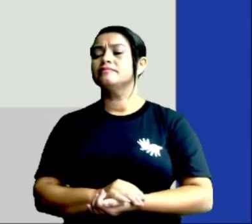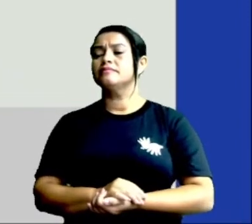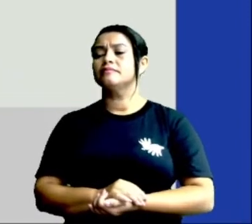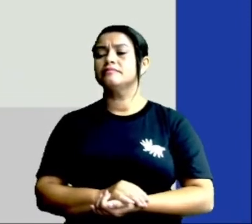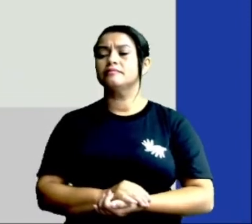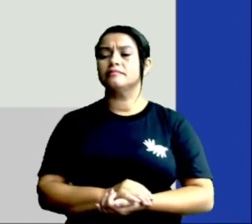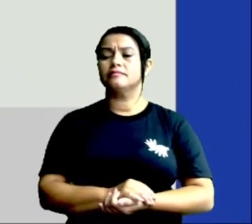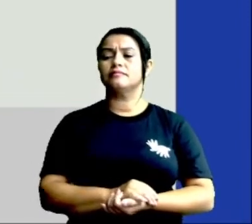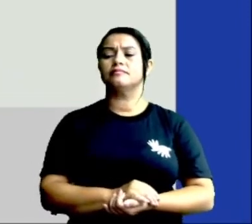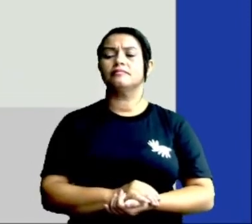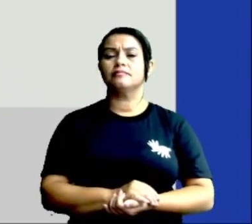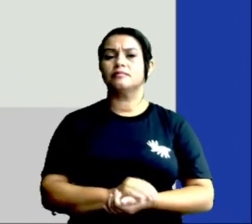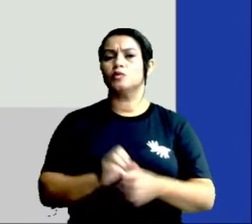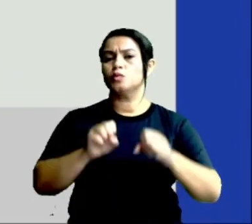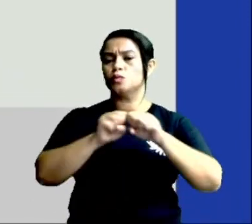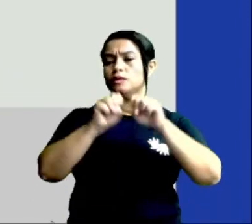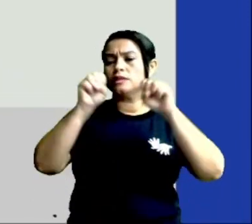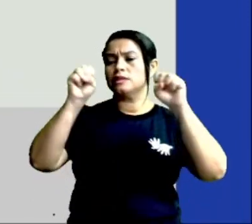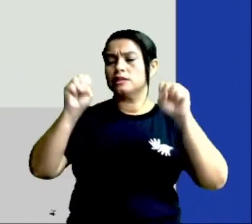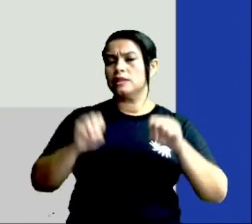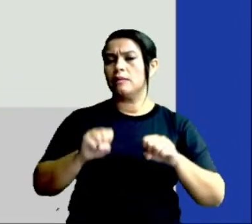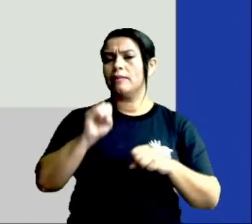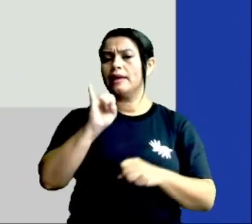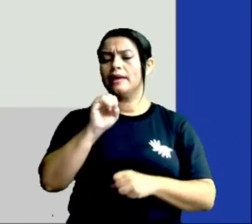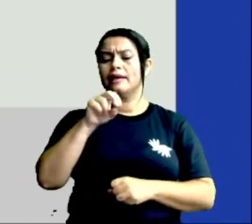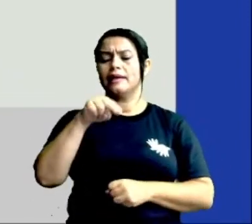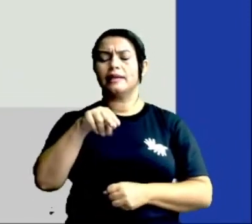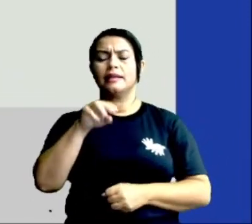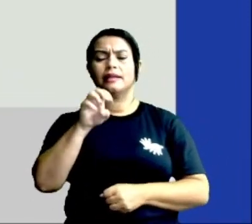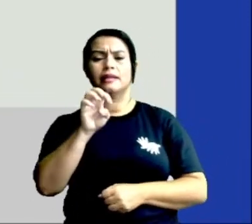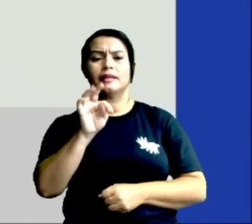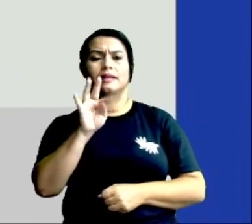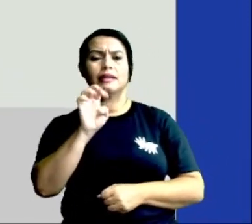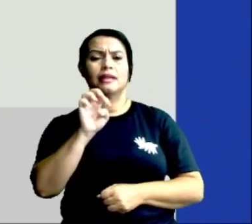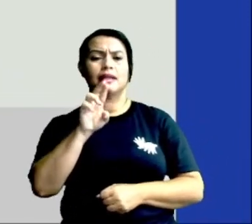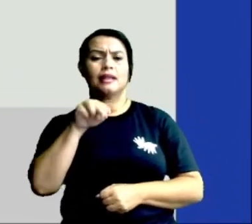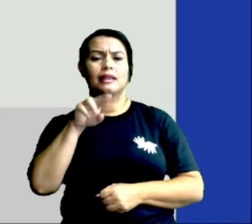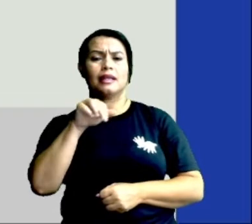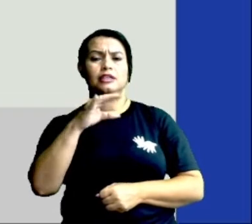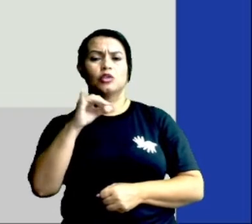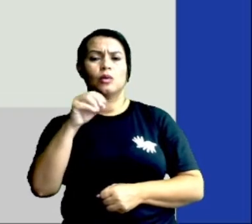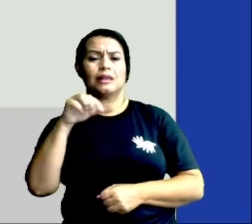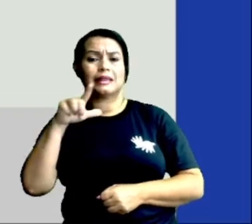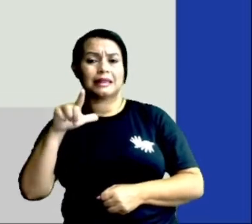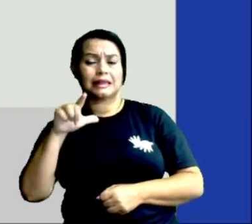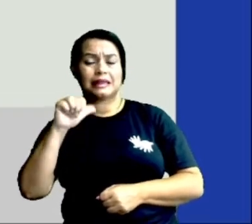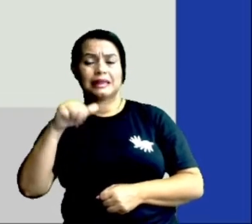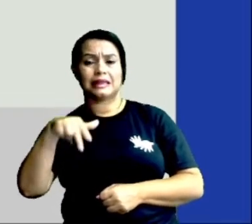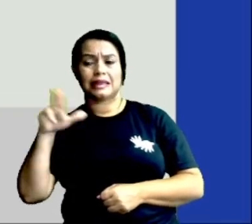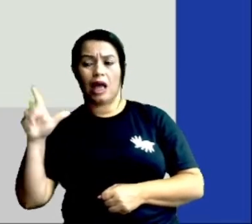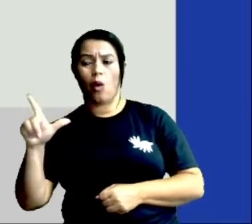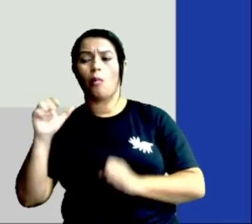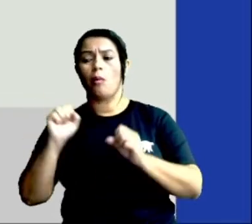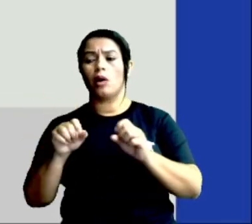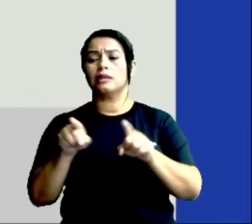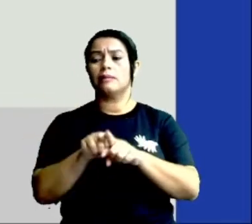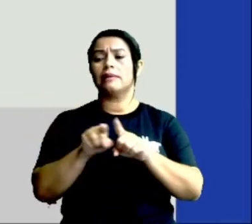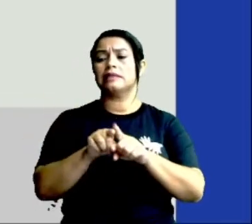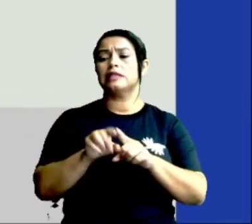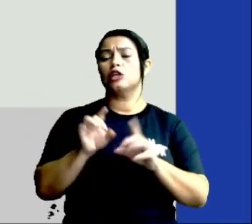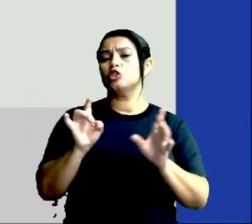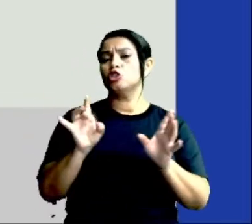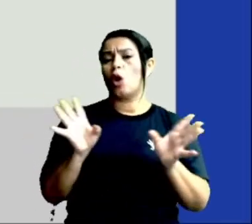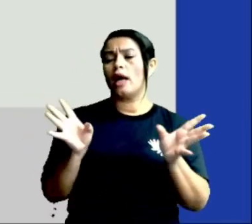No sistema internacional. Esse sistema internacional, ele pode ser apenas com o símbolo SI,